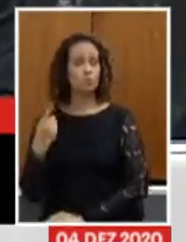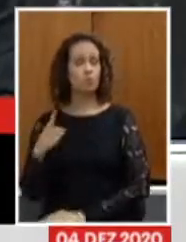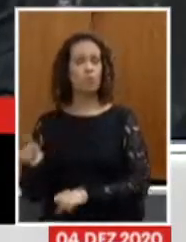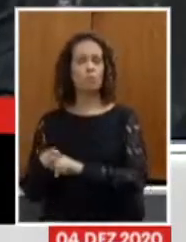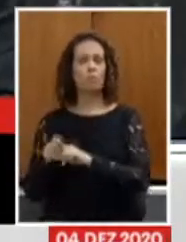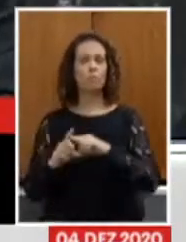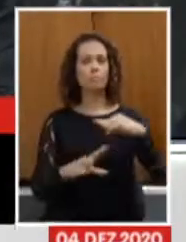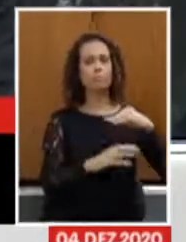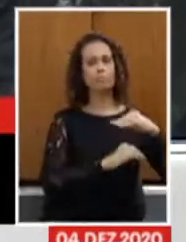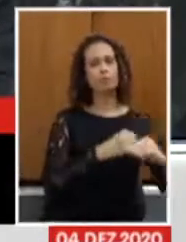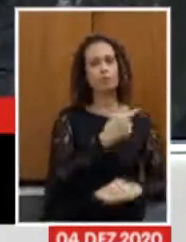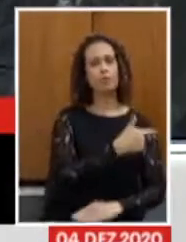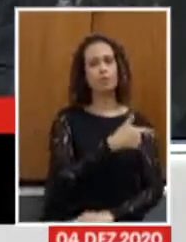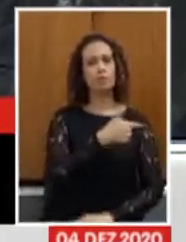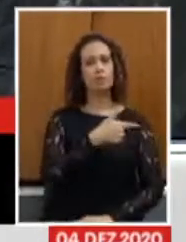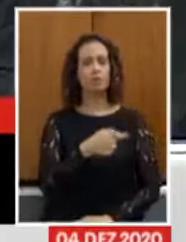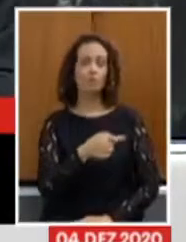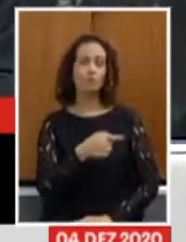272